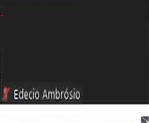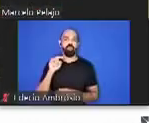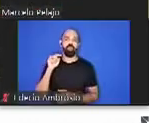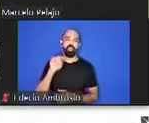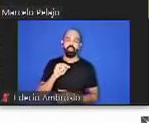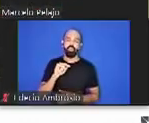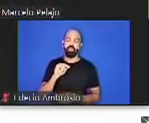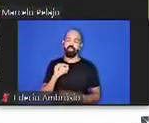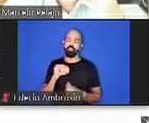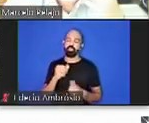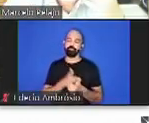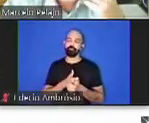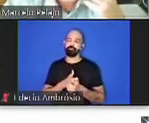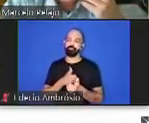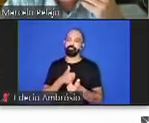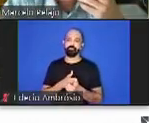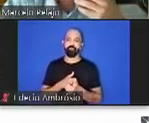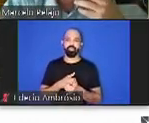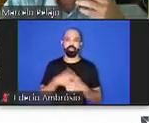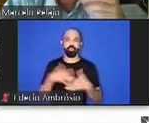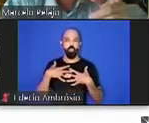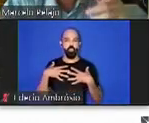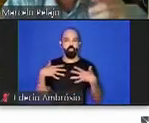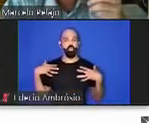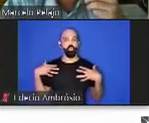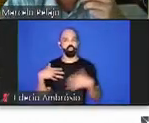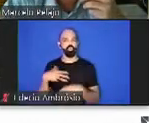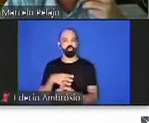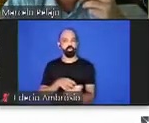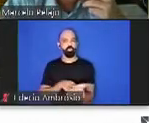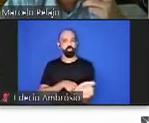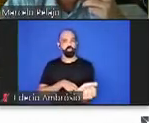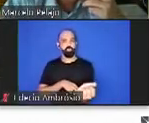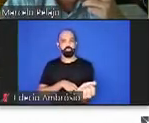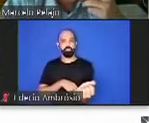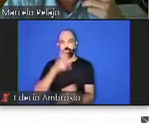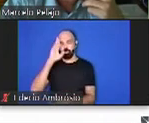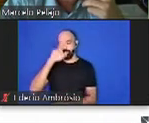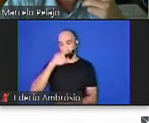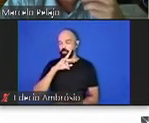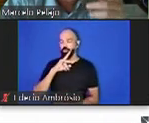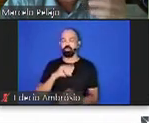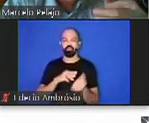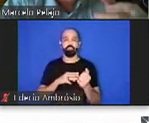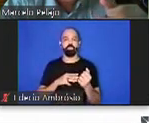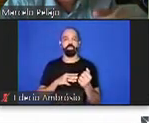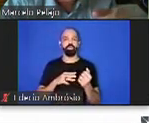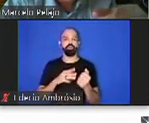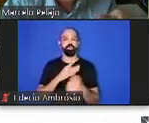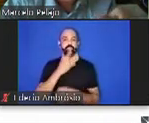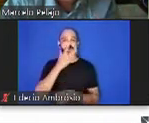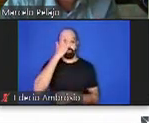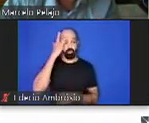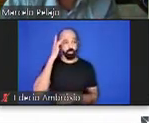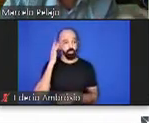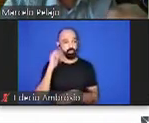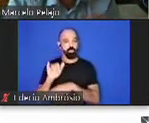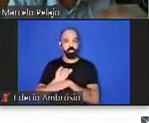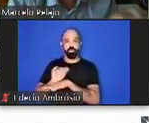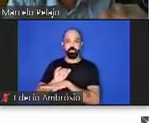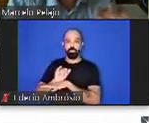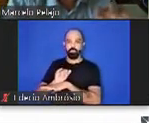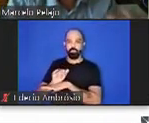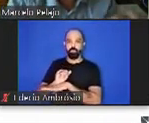esses músculos humanos. Desculpe interromper, o pessoal no YouTube está